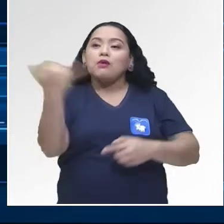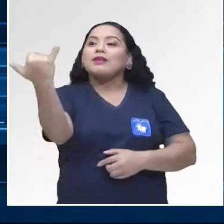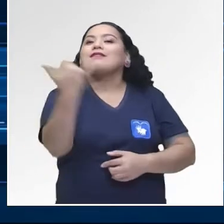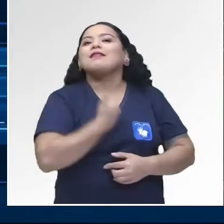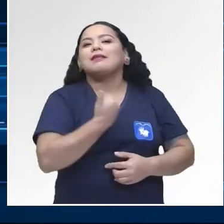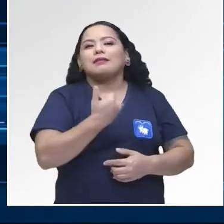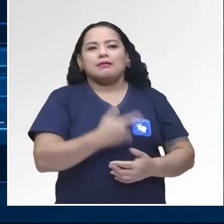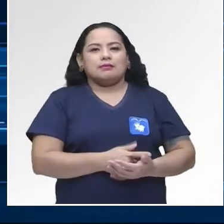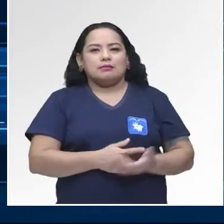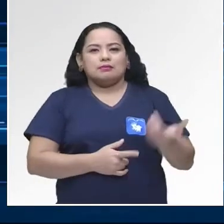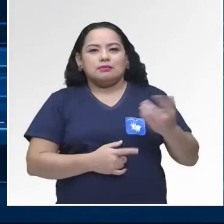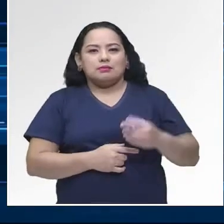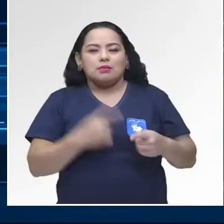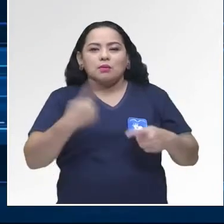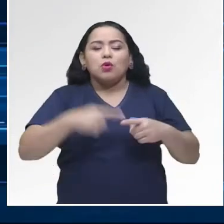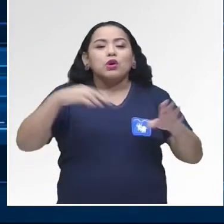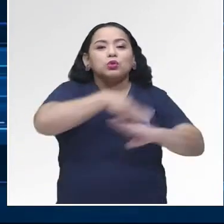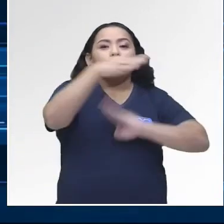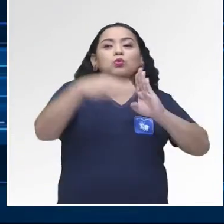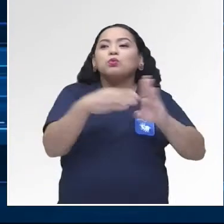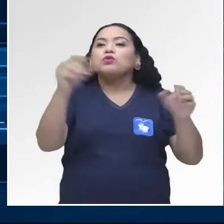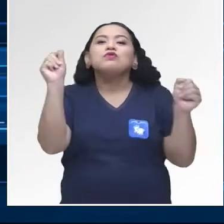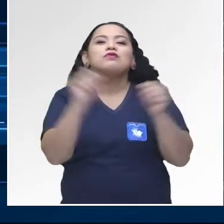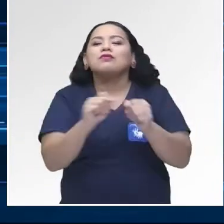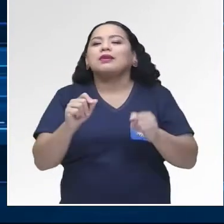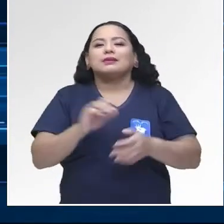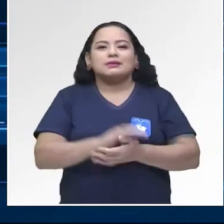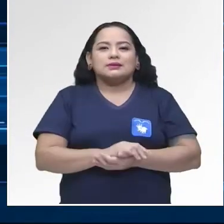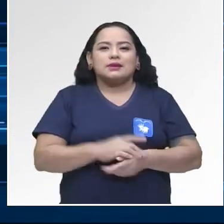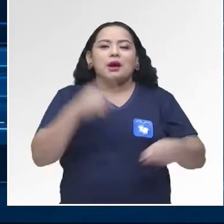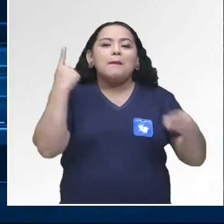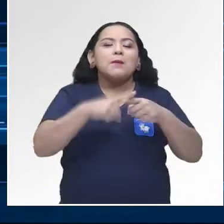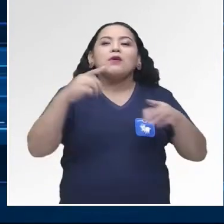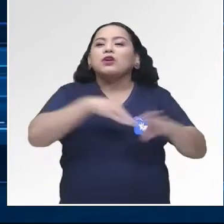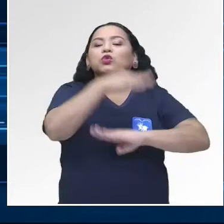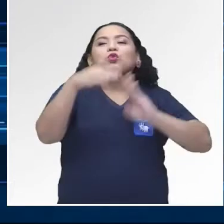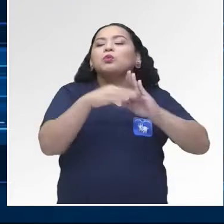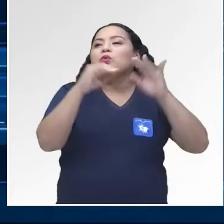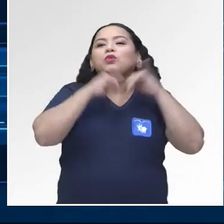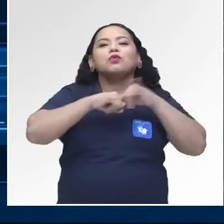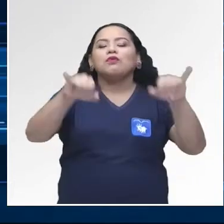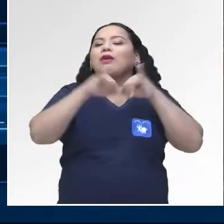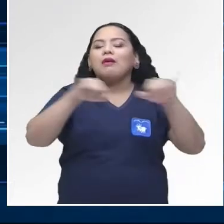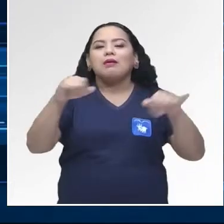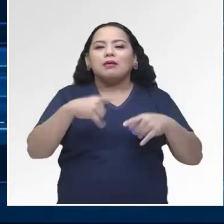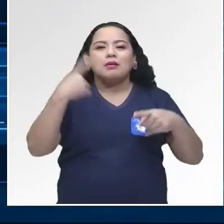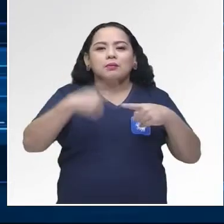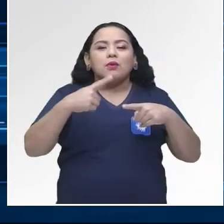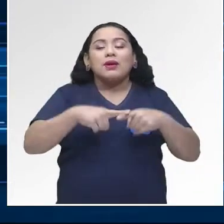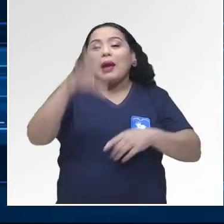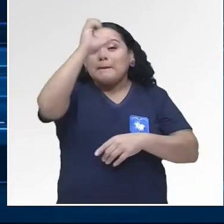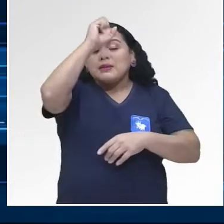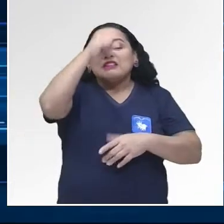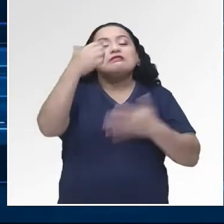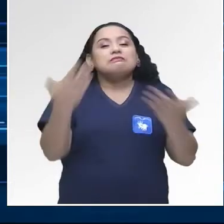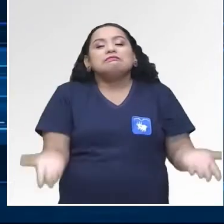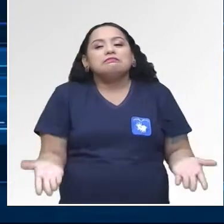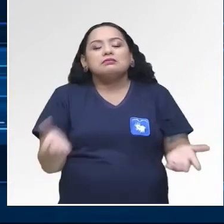disseram, porque todo mundo faz, porque todo mundo diz, porque eu aprendi assim.